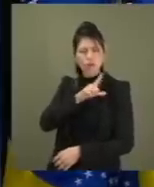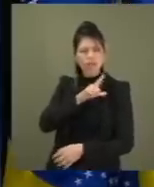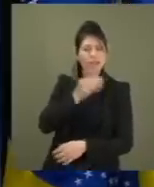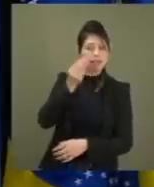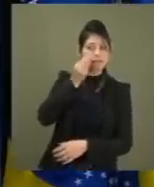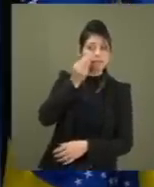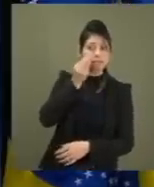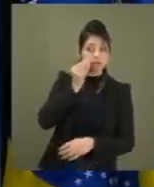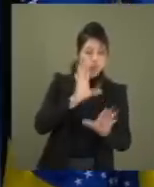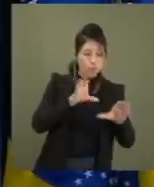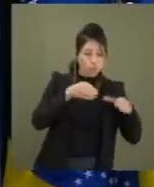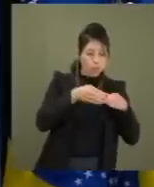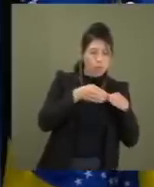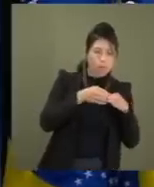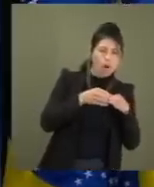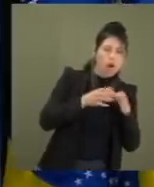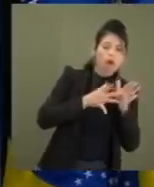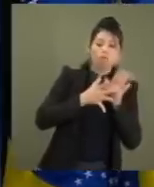a sua equipe